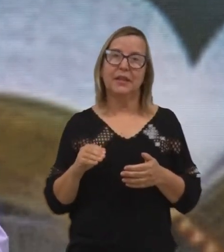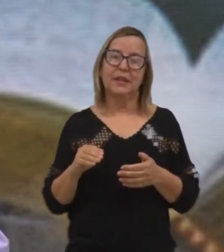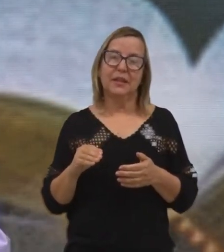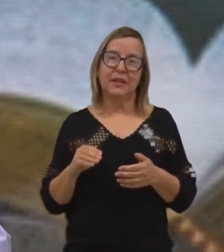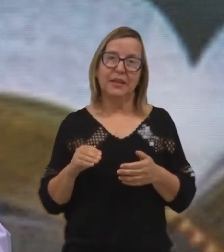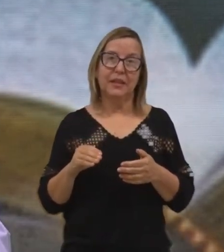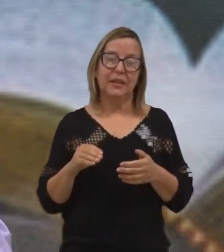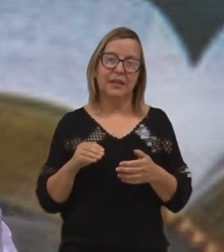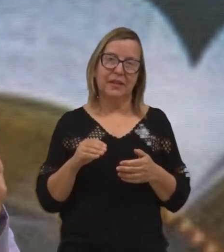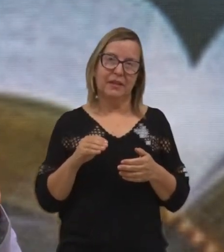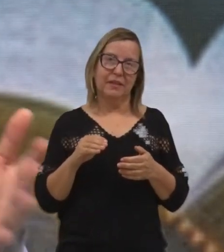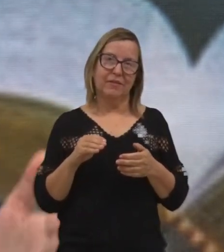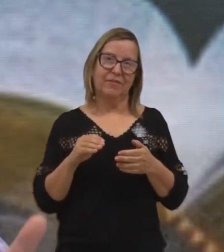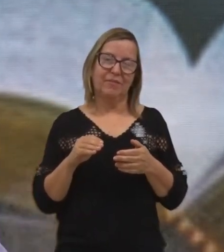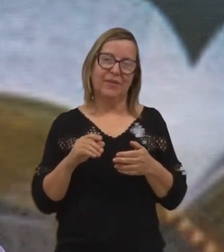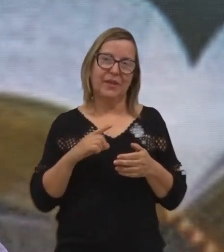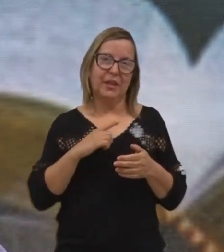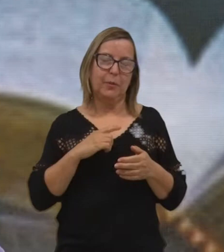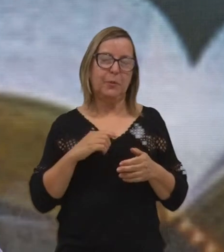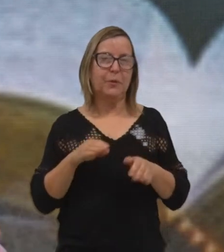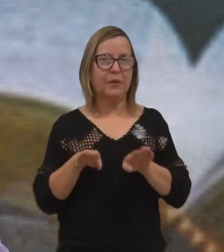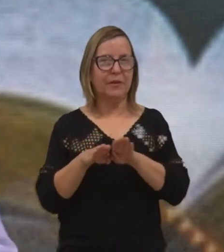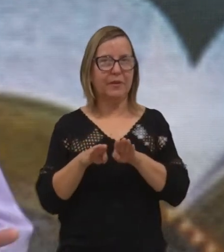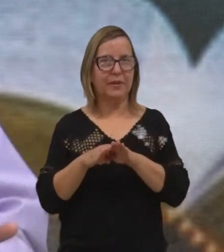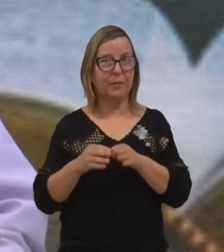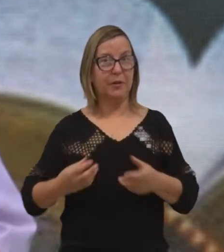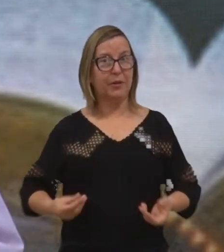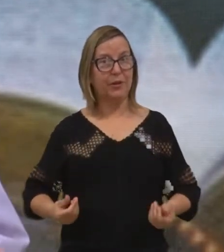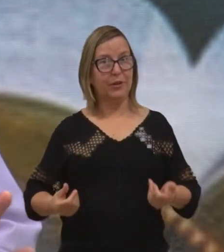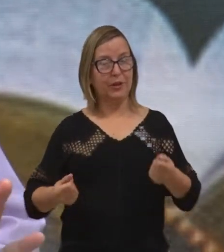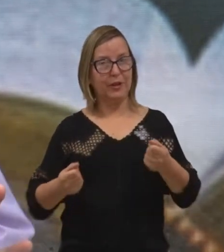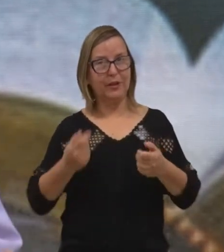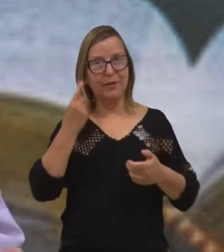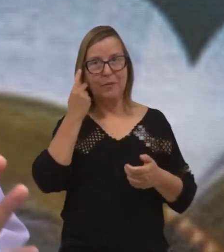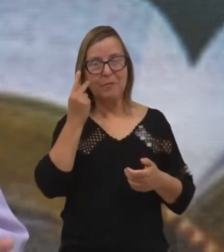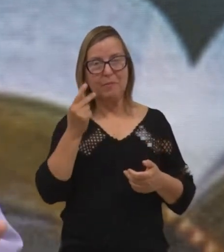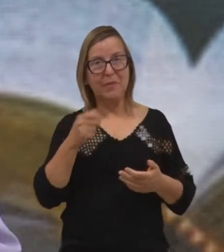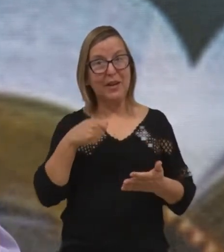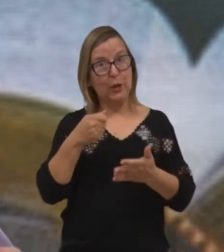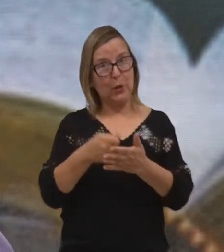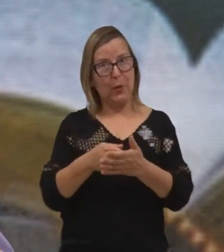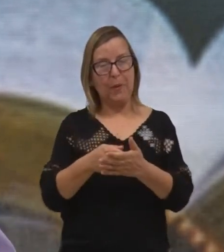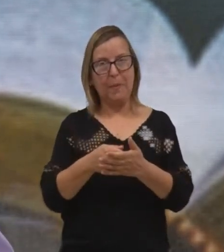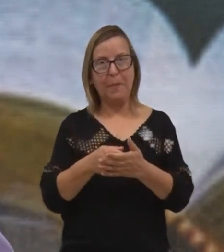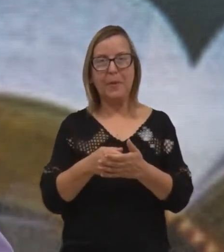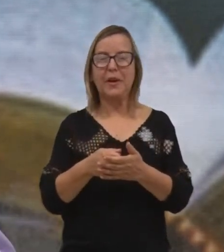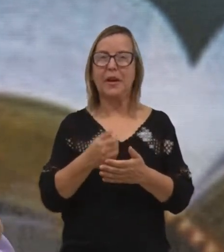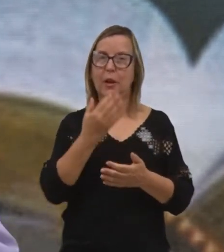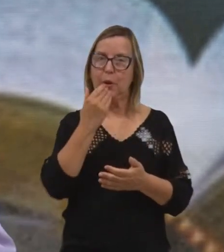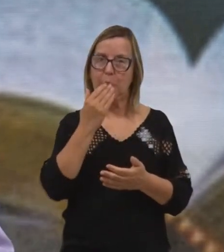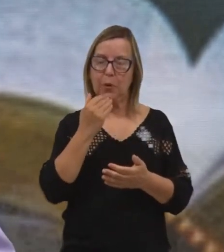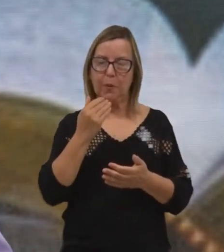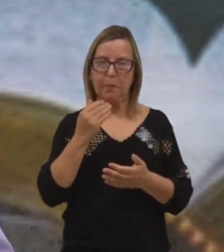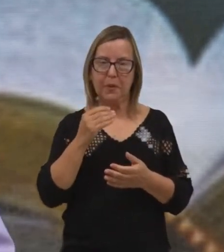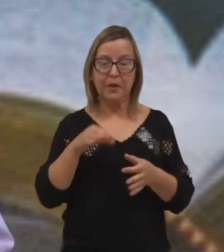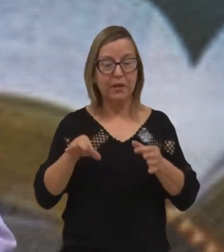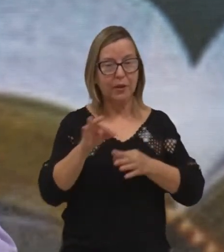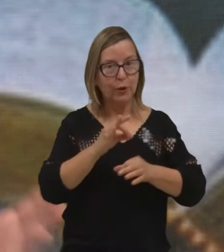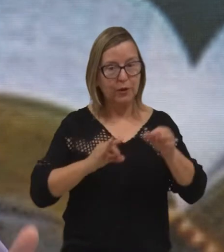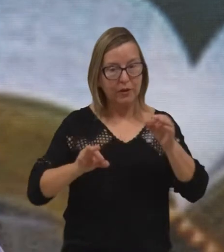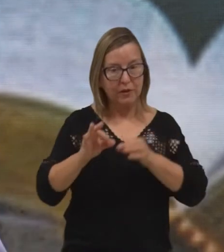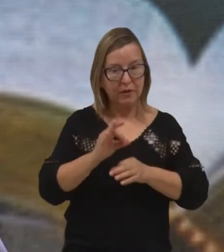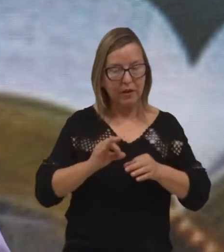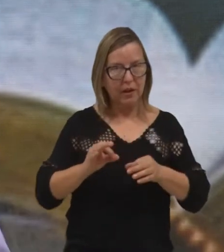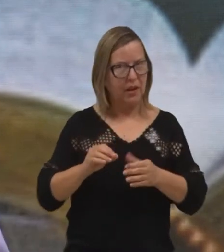quanto, por exemplo, da compra do mês. Nós vamos ali organizando, né, sendo bons dispenseiros, não